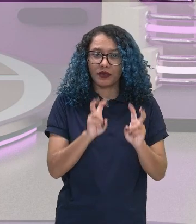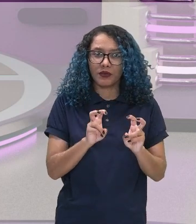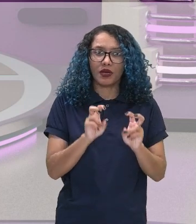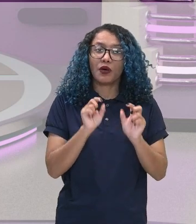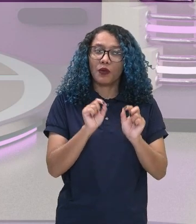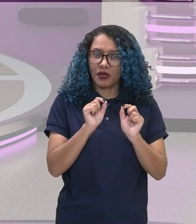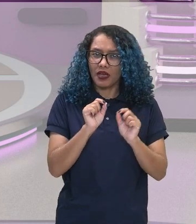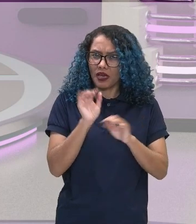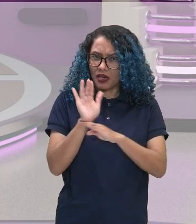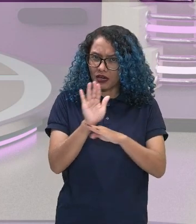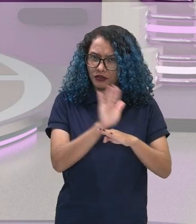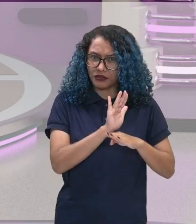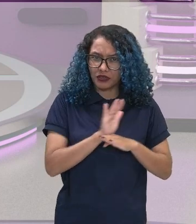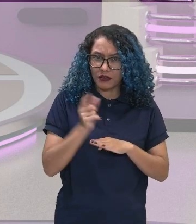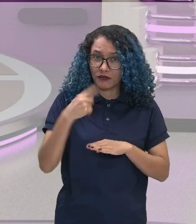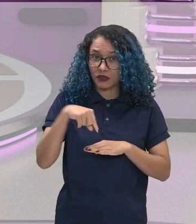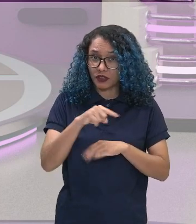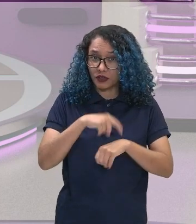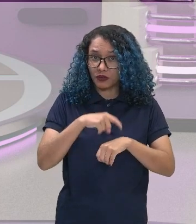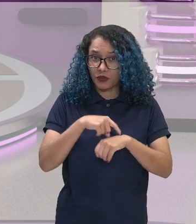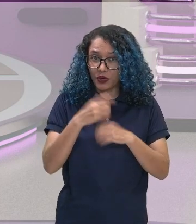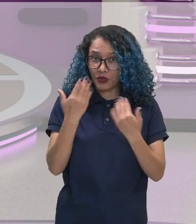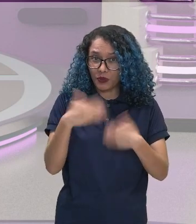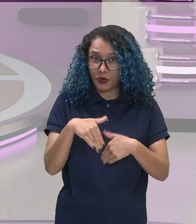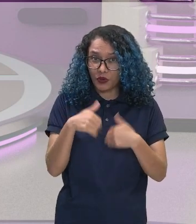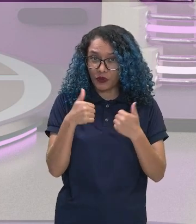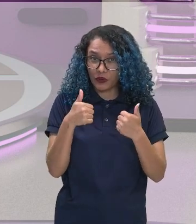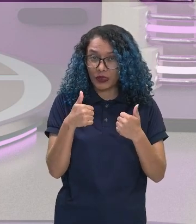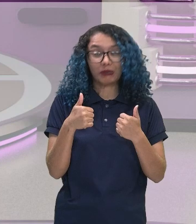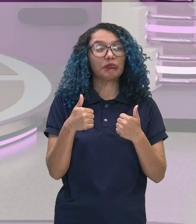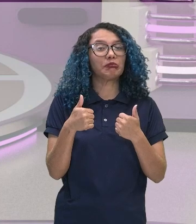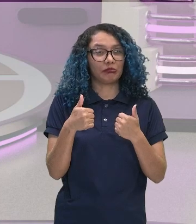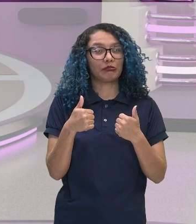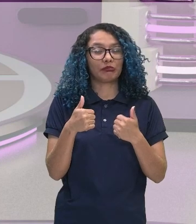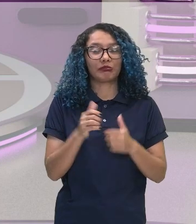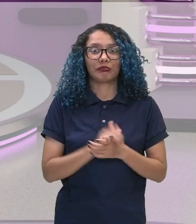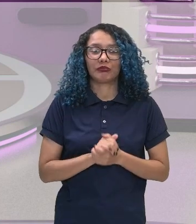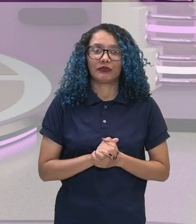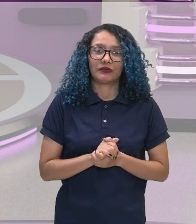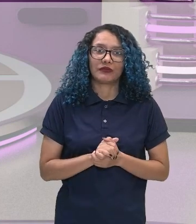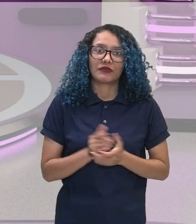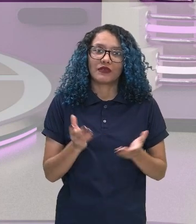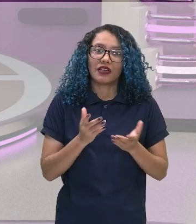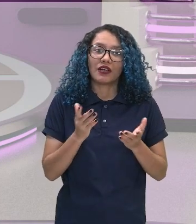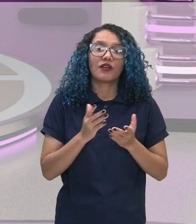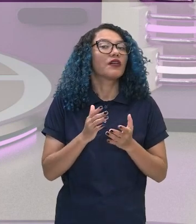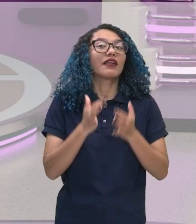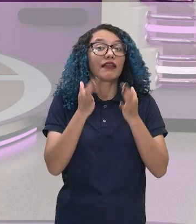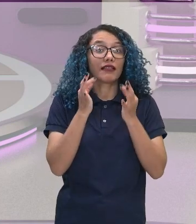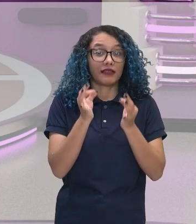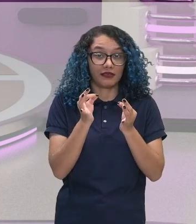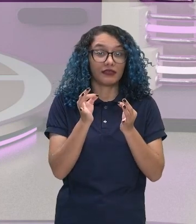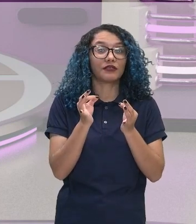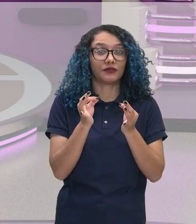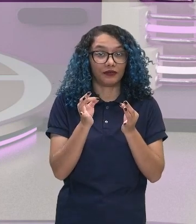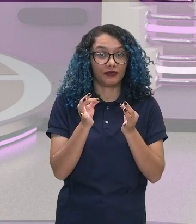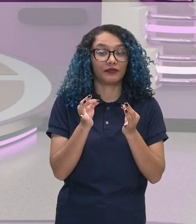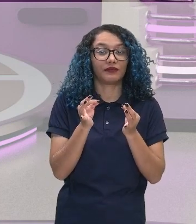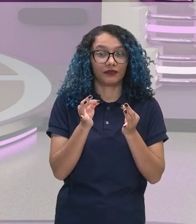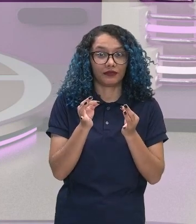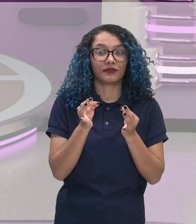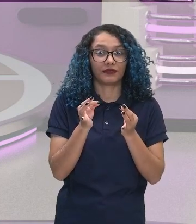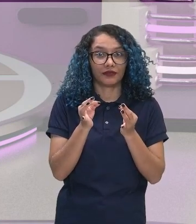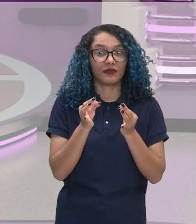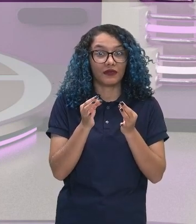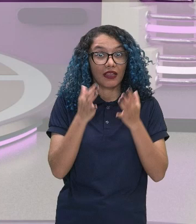te ajudar aí a fazer uma boa avaliação, tudo bem? Então, eu peço que você preste atenção nos